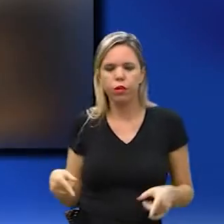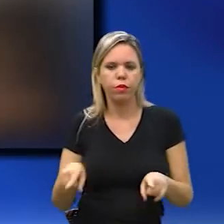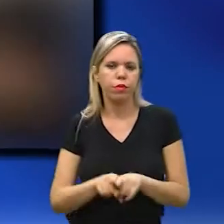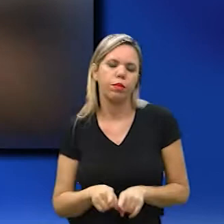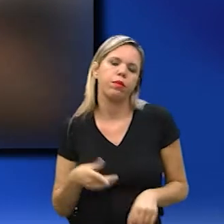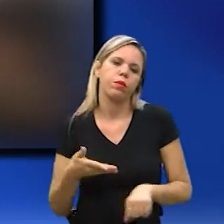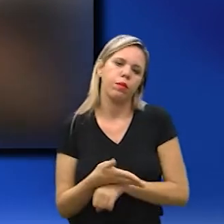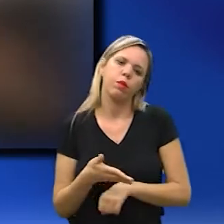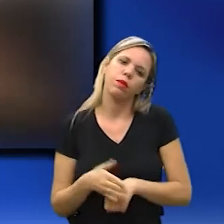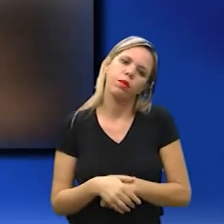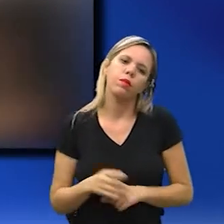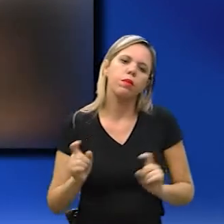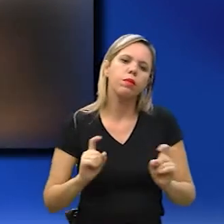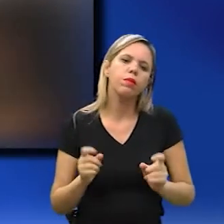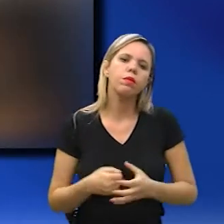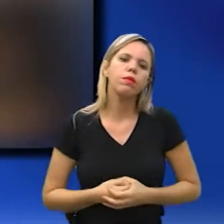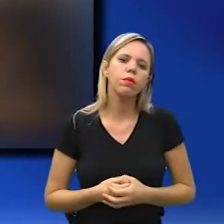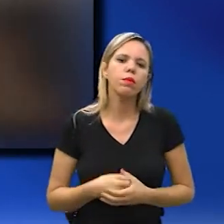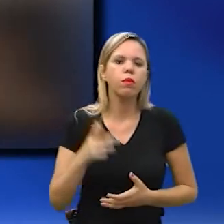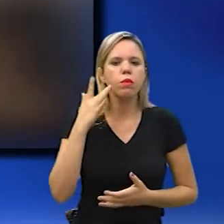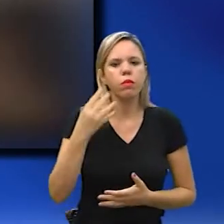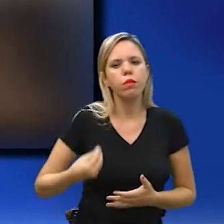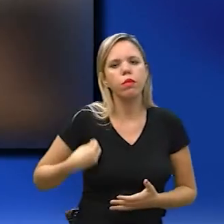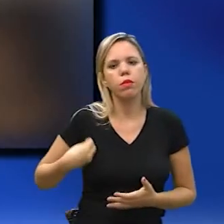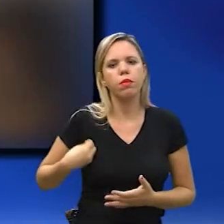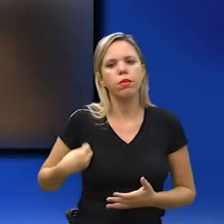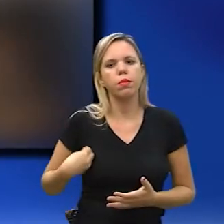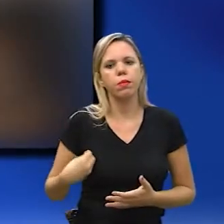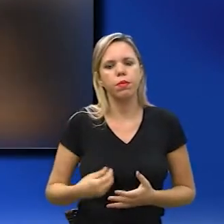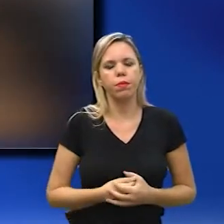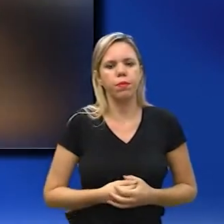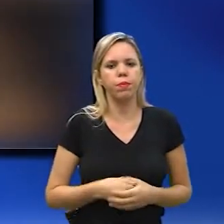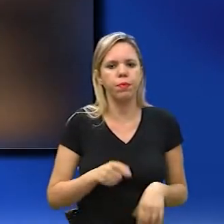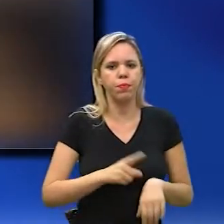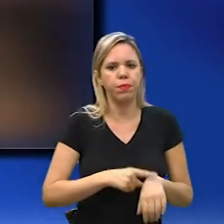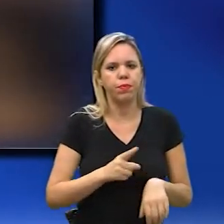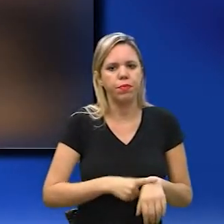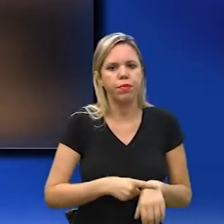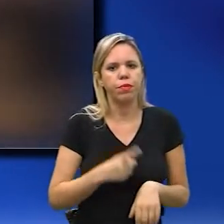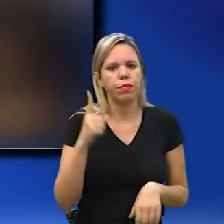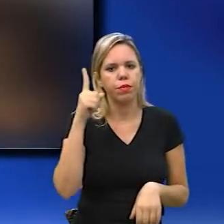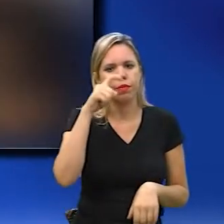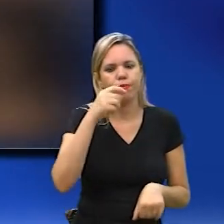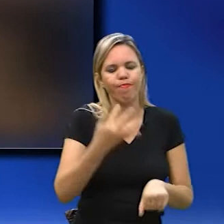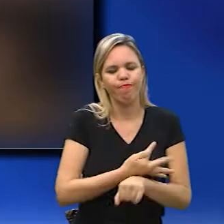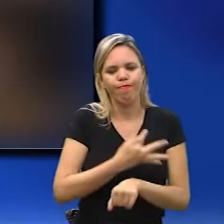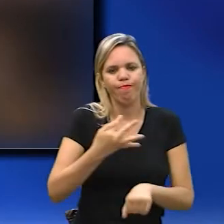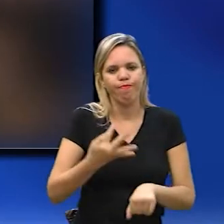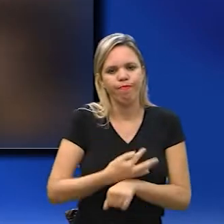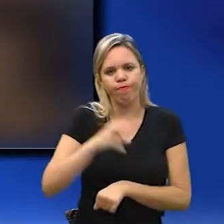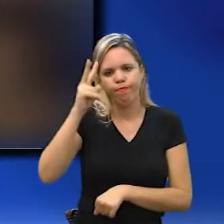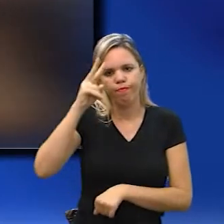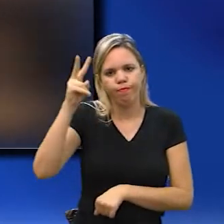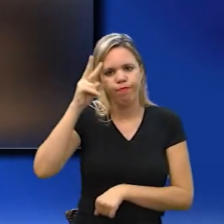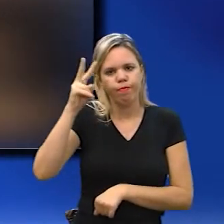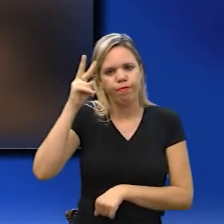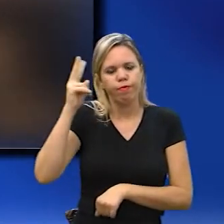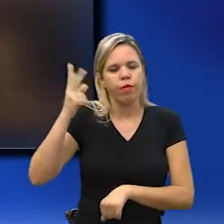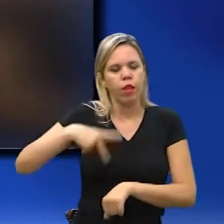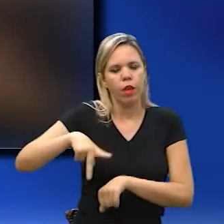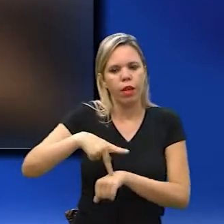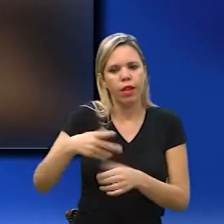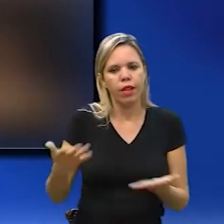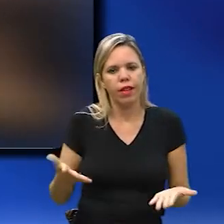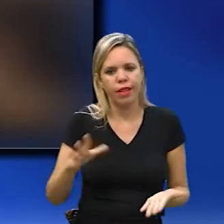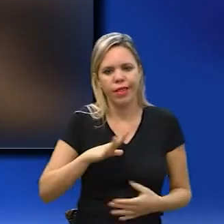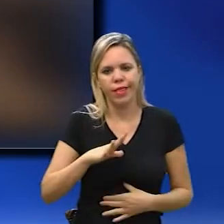Peta também participou da reunião. Eu acho que nós estamos vivendo um momento muito difícil, né, da história do